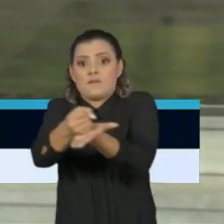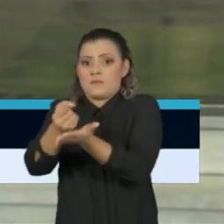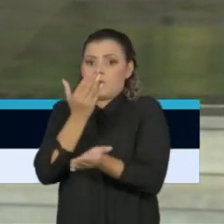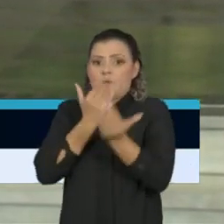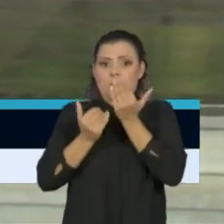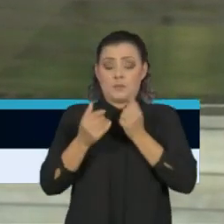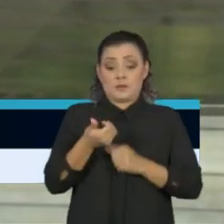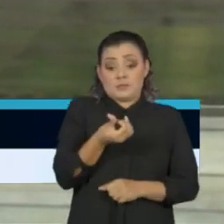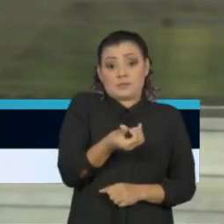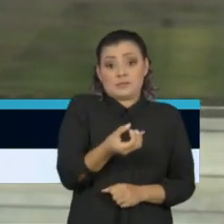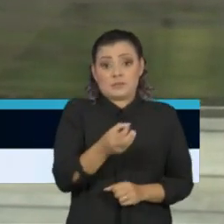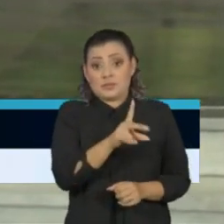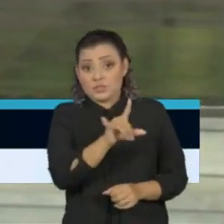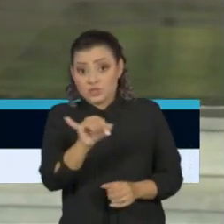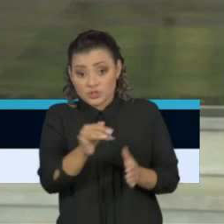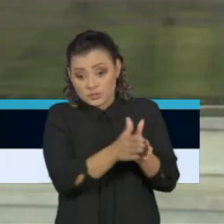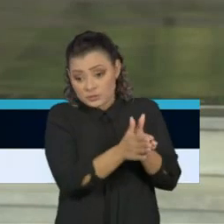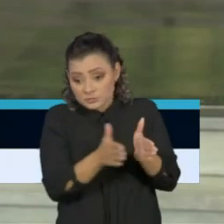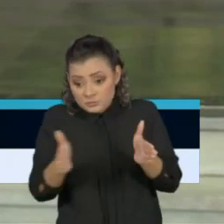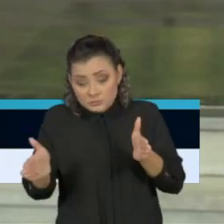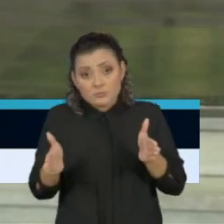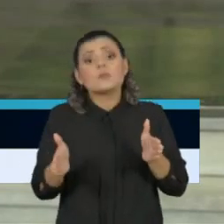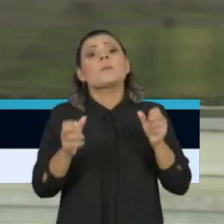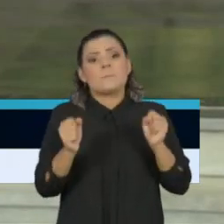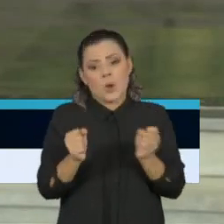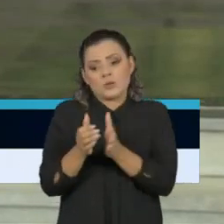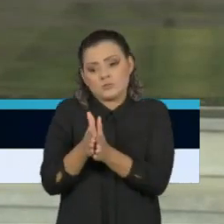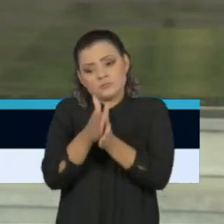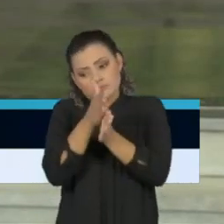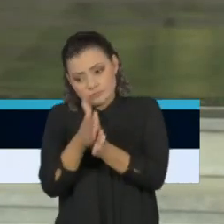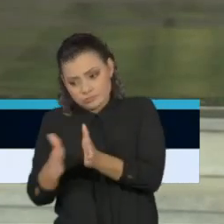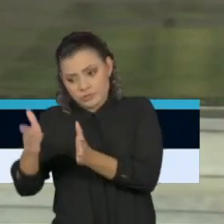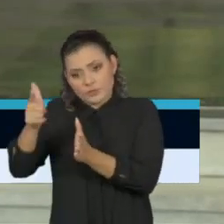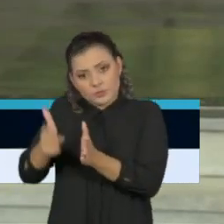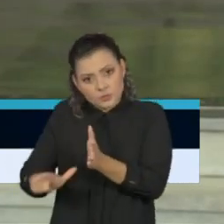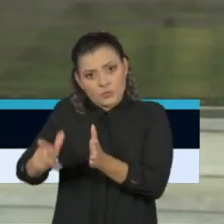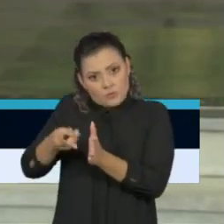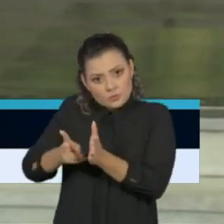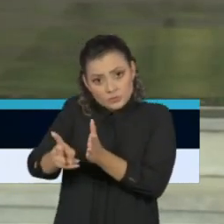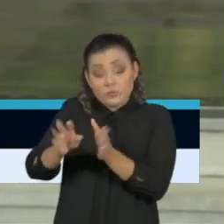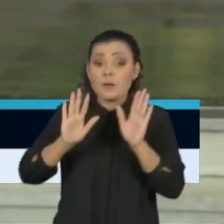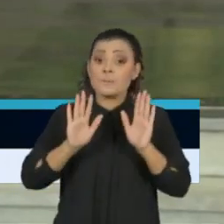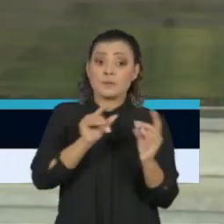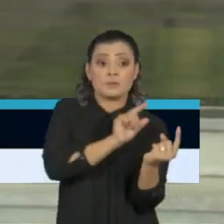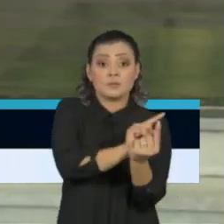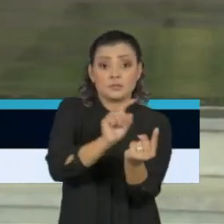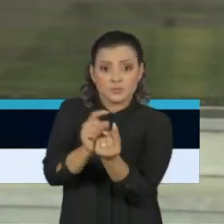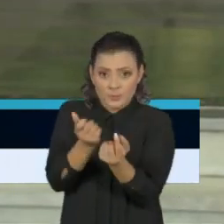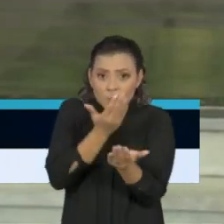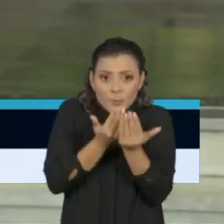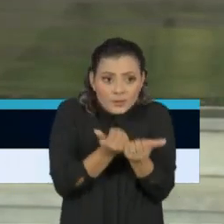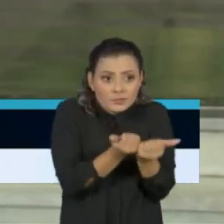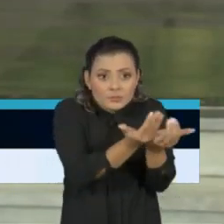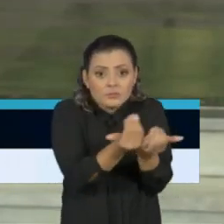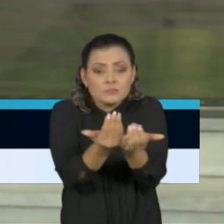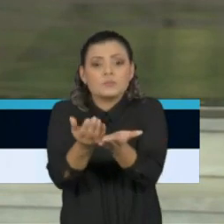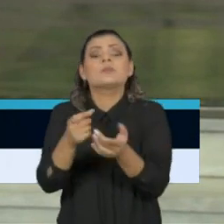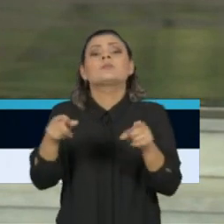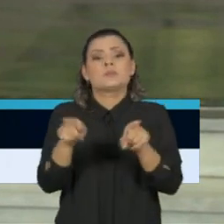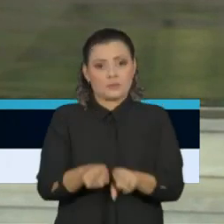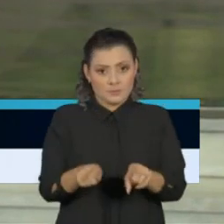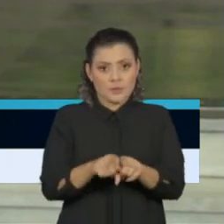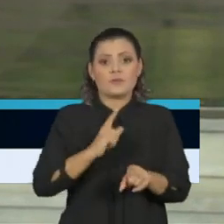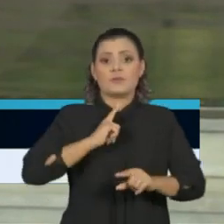de 60 dias, podendo ser prorrogado por mais tempo, se necessário for, o serviço das quentinhas vai incluir